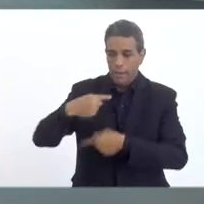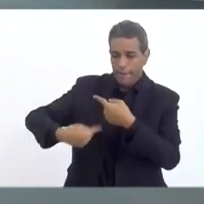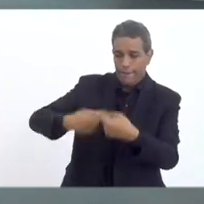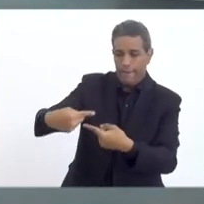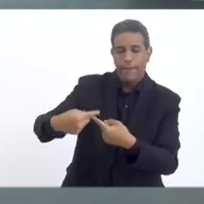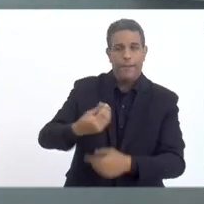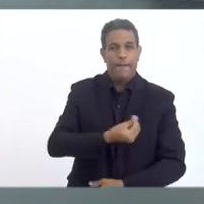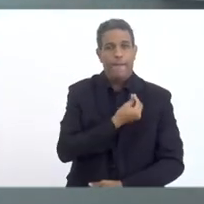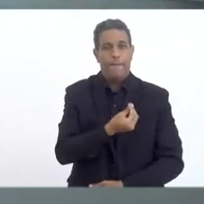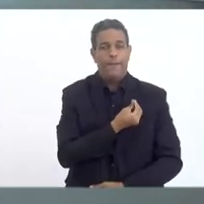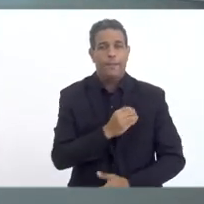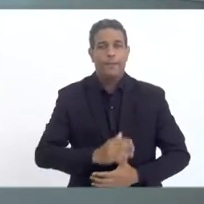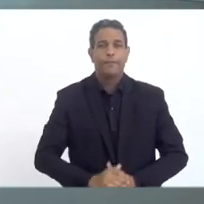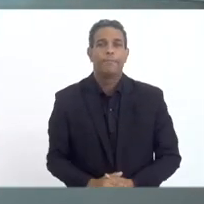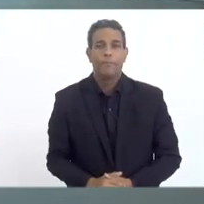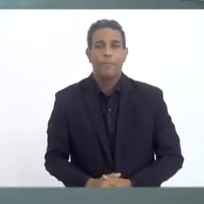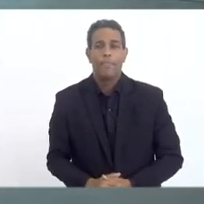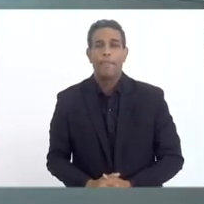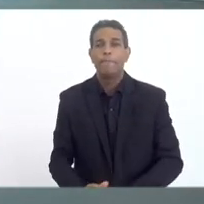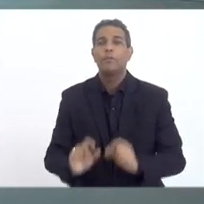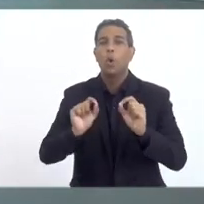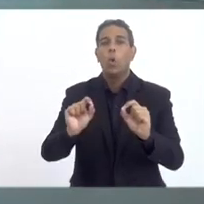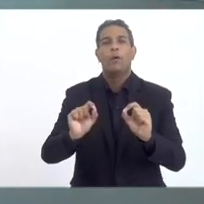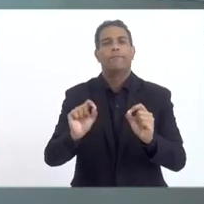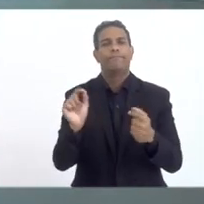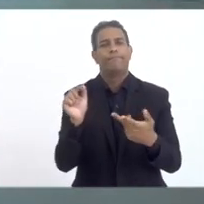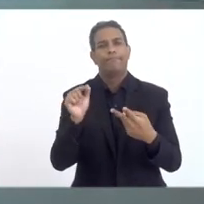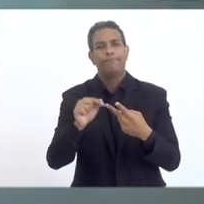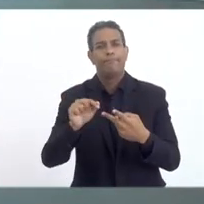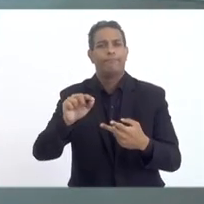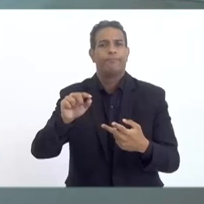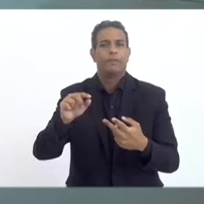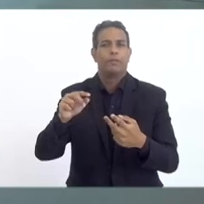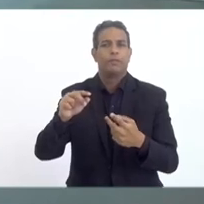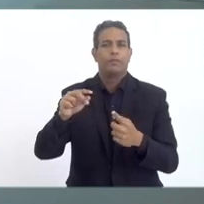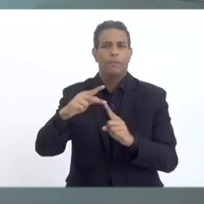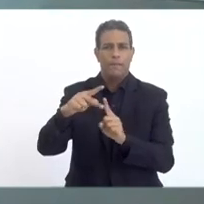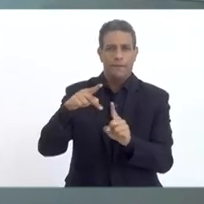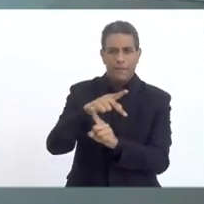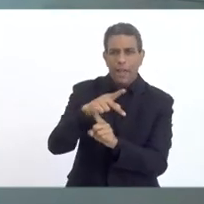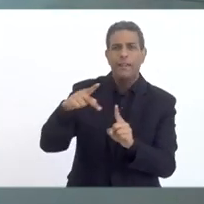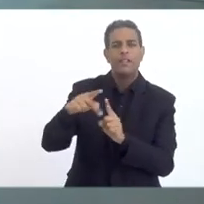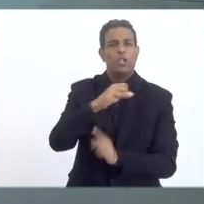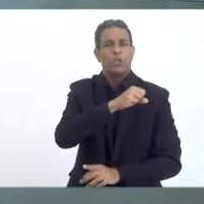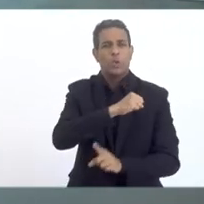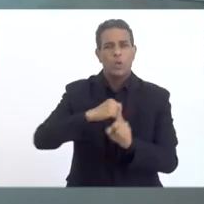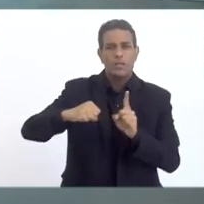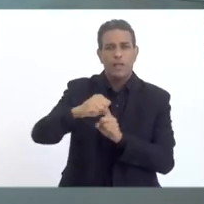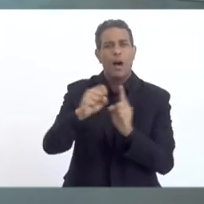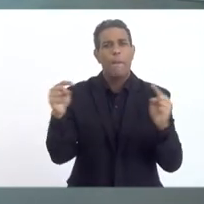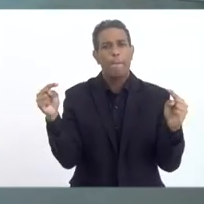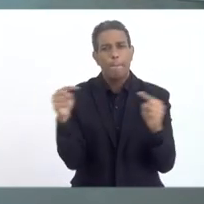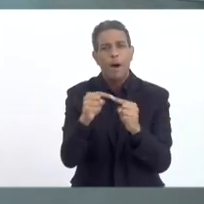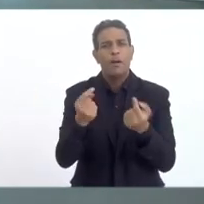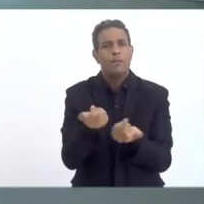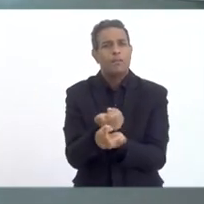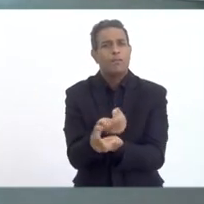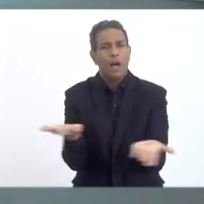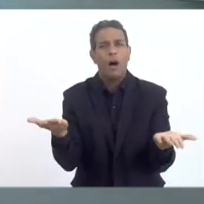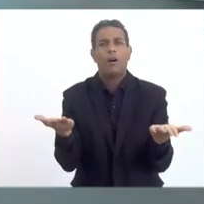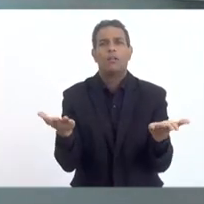fiscal. E, por fim, os especialistas em previdência social, que são a carreira responsável pela gestão da